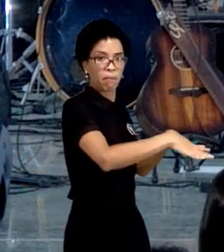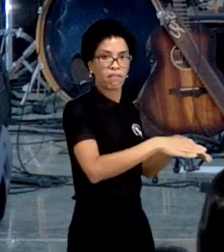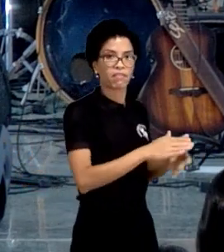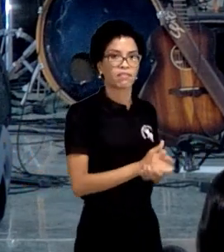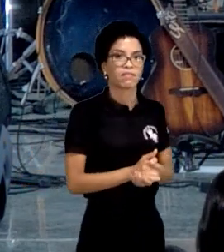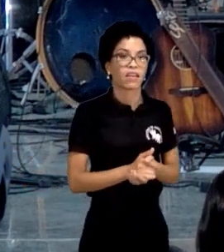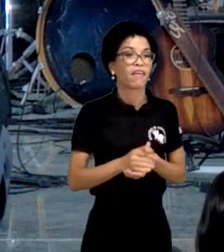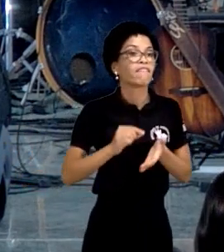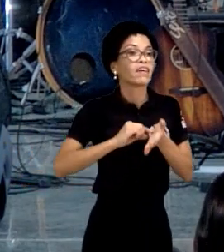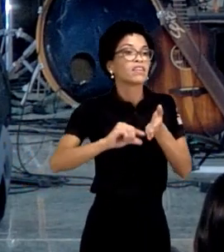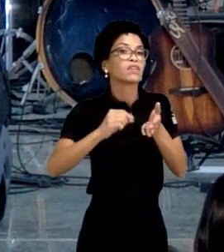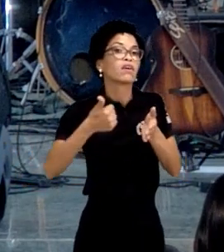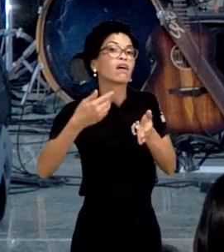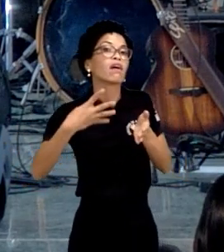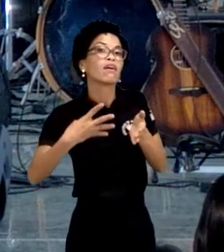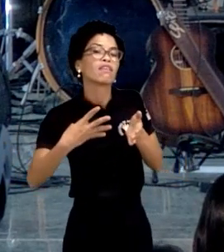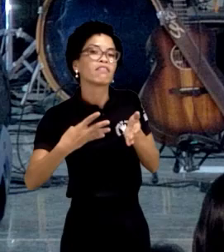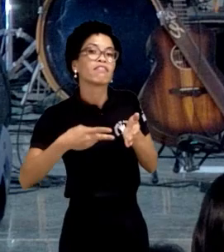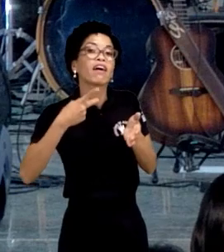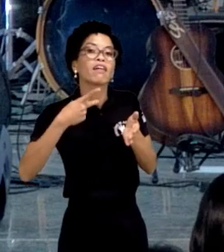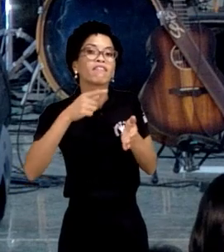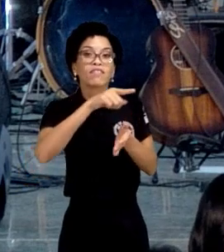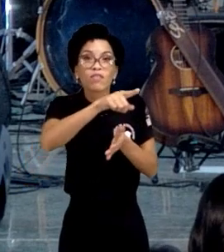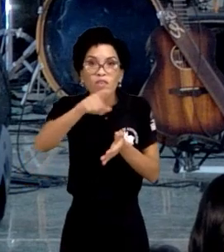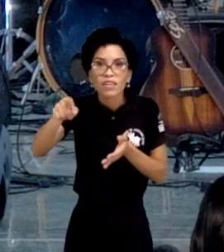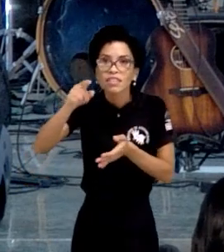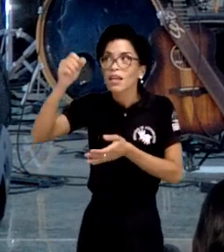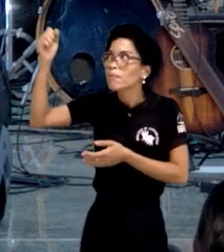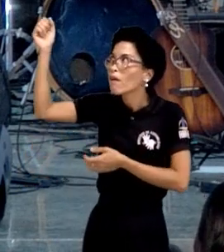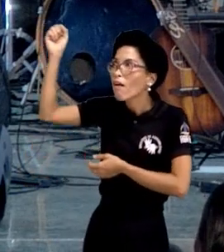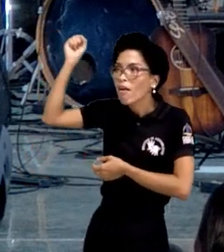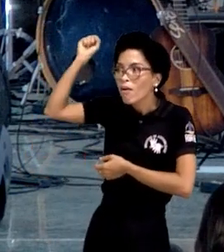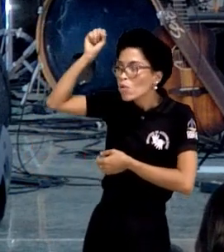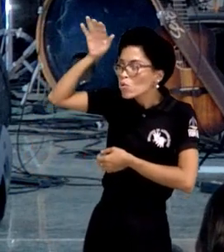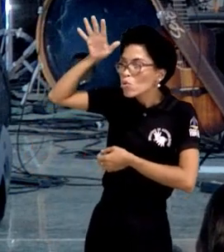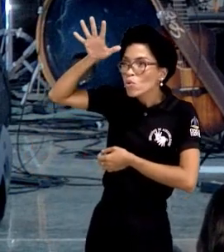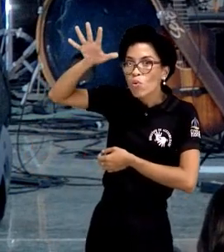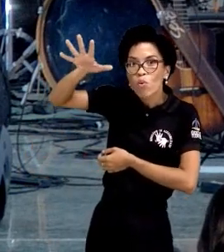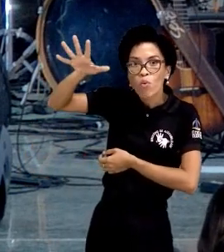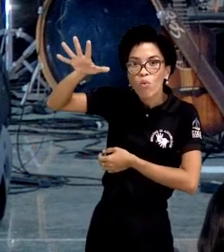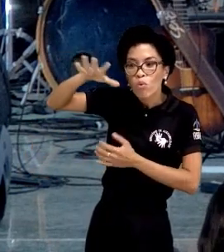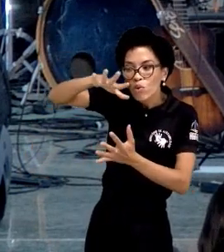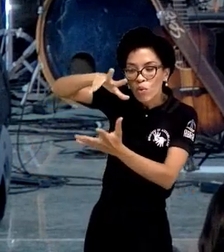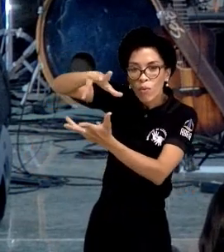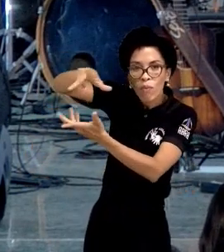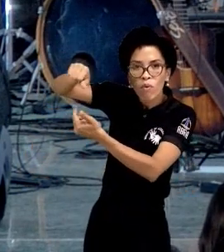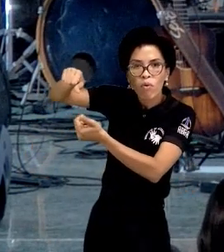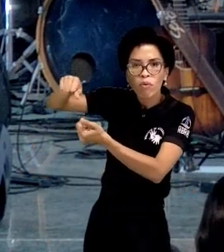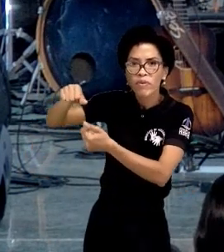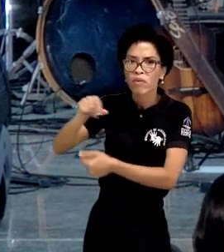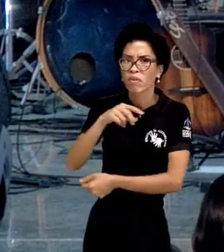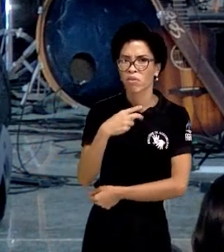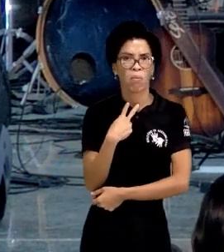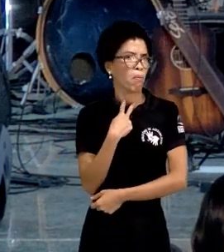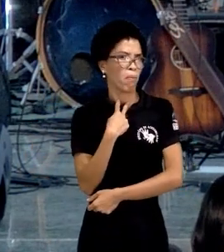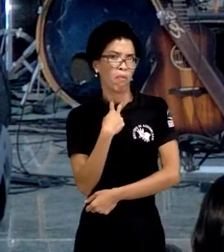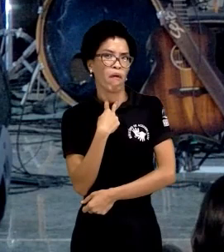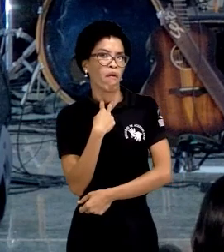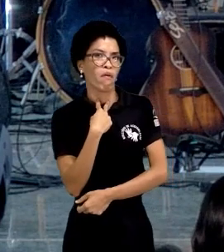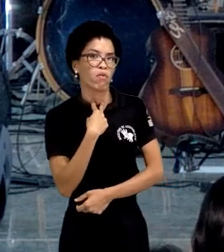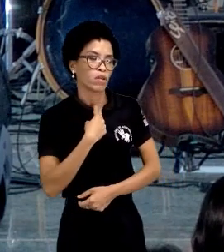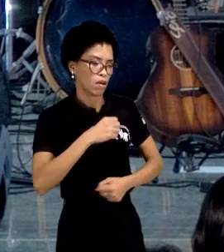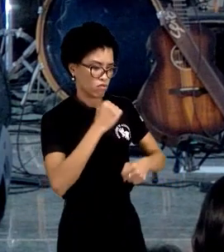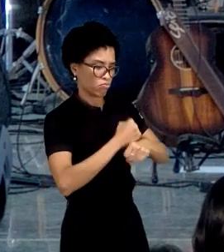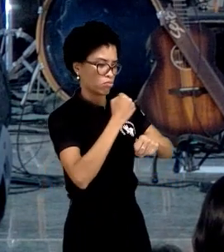Não se pode esconder uma cidade construída sobre um monte. E também ninguém acende uma